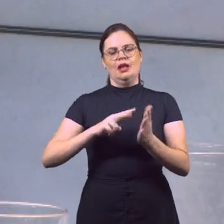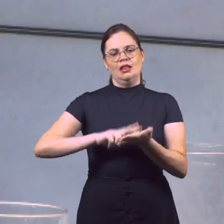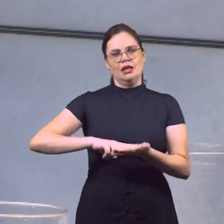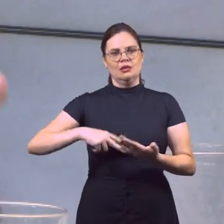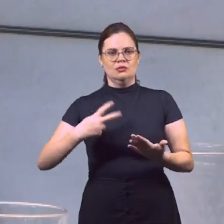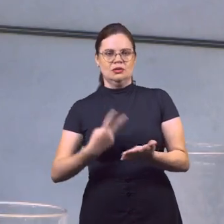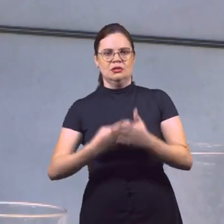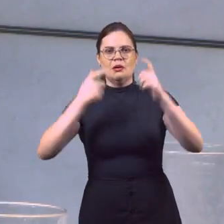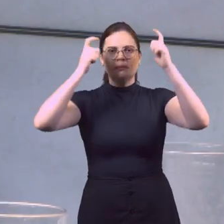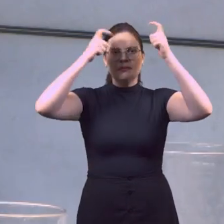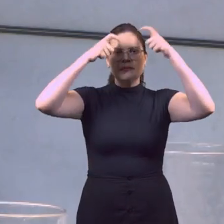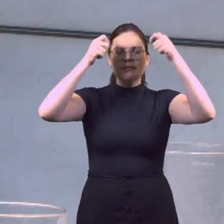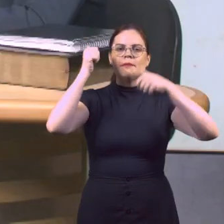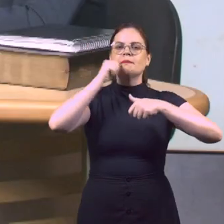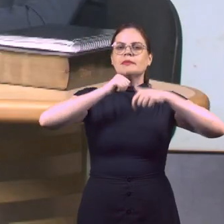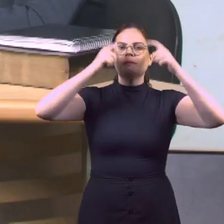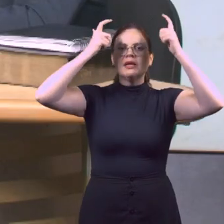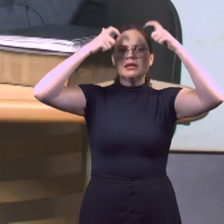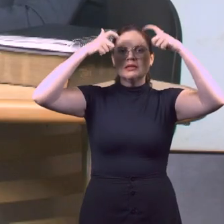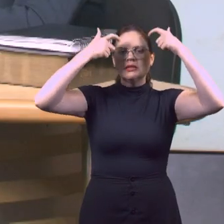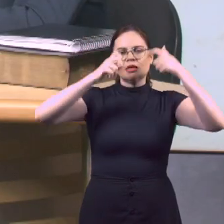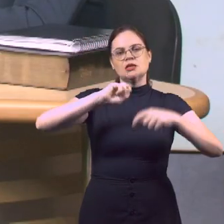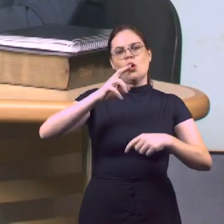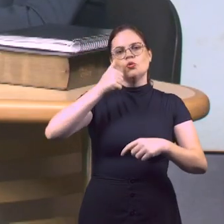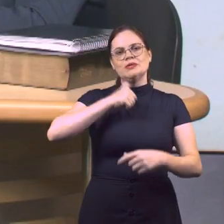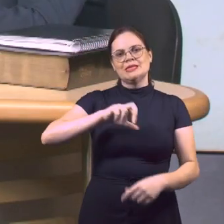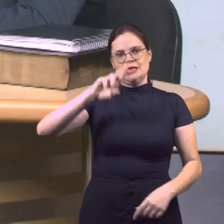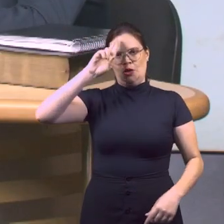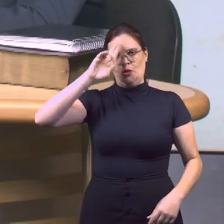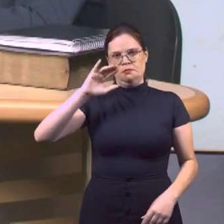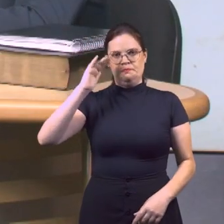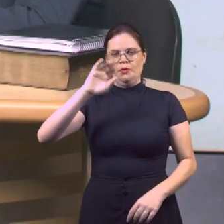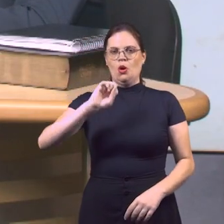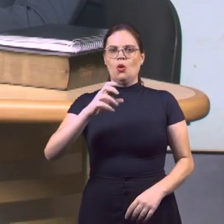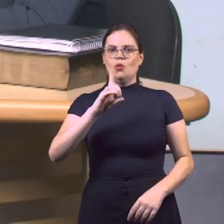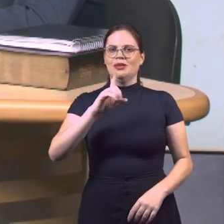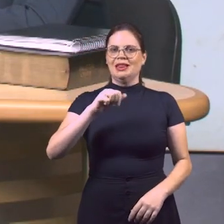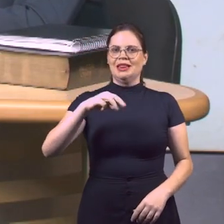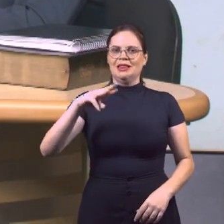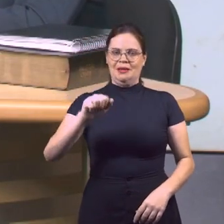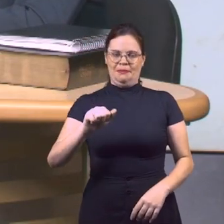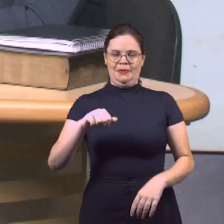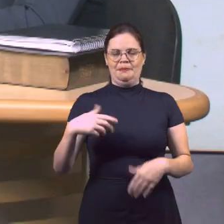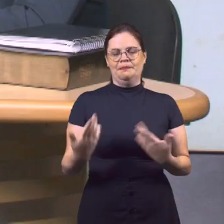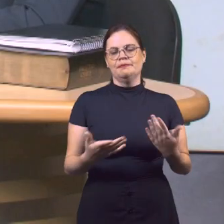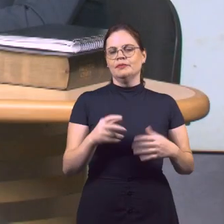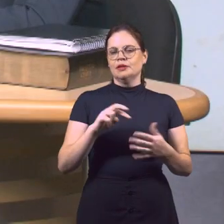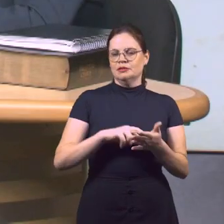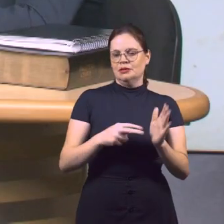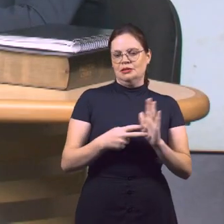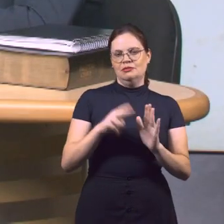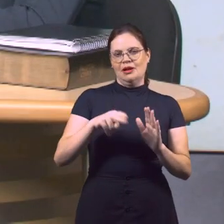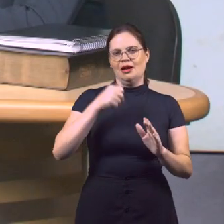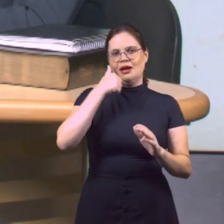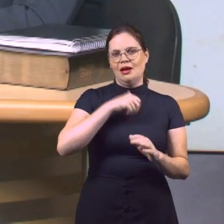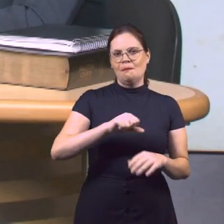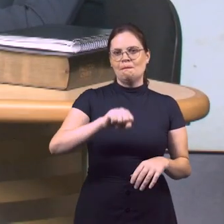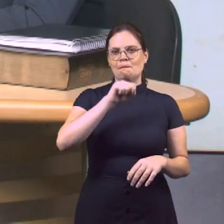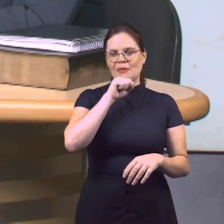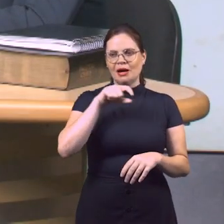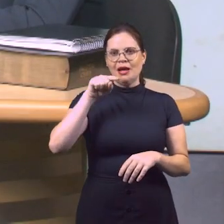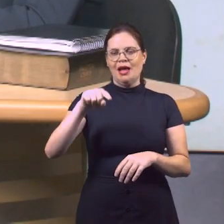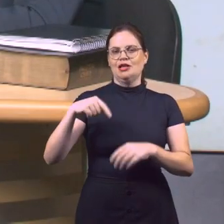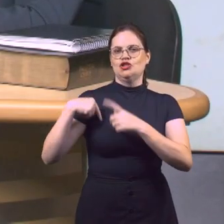ou senhora, ou dama. Seria a mãe de uma grande nação, Isso né? aí. Como já foi